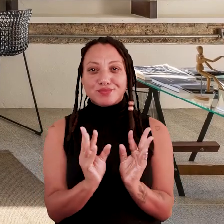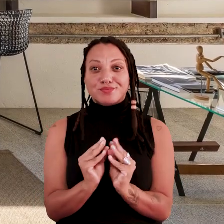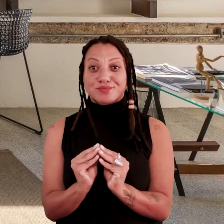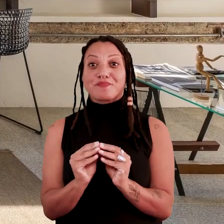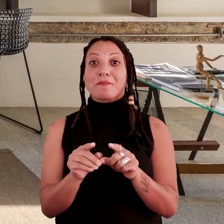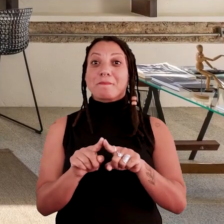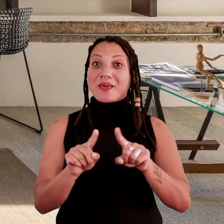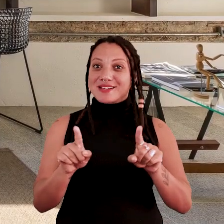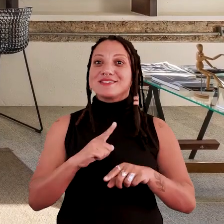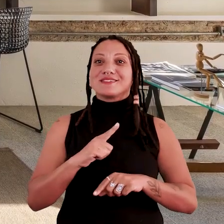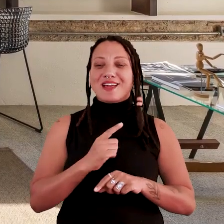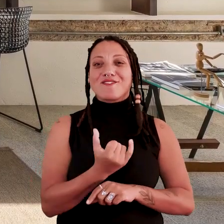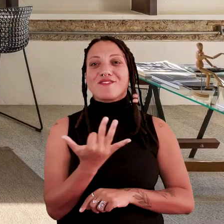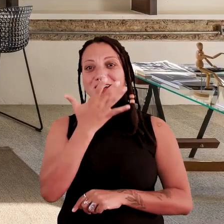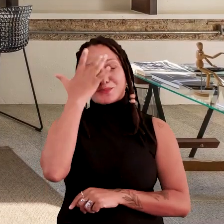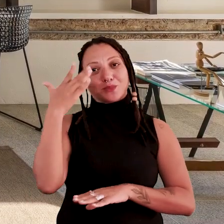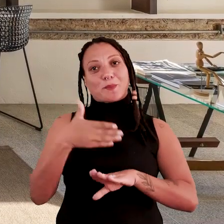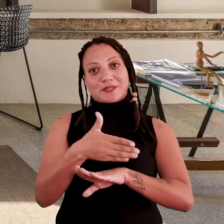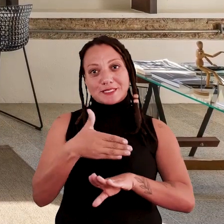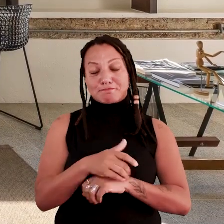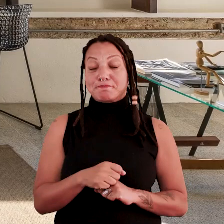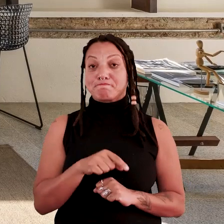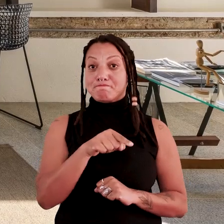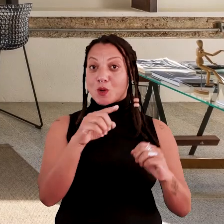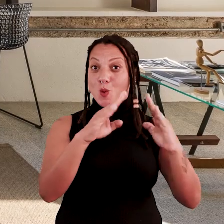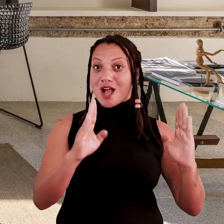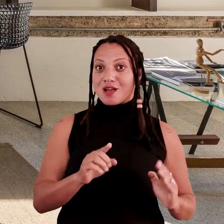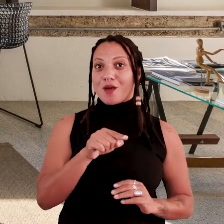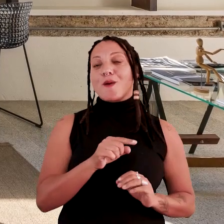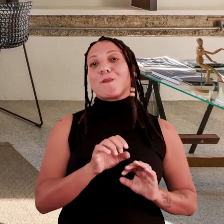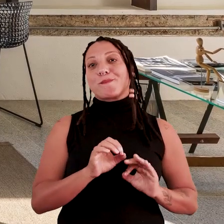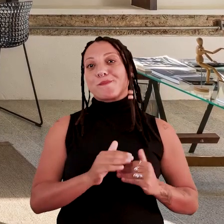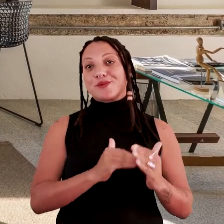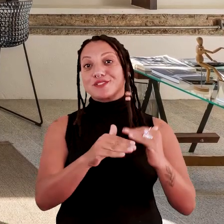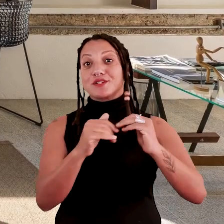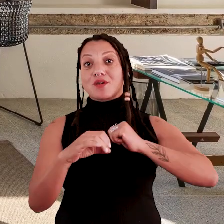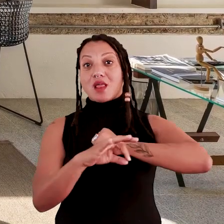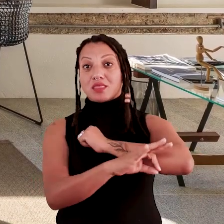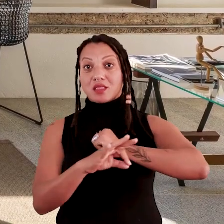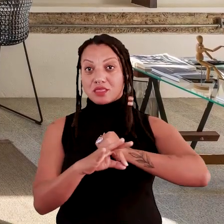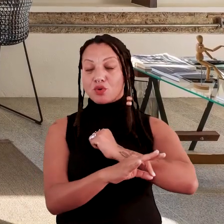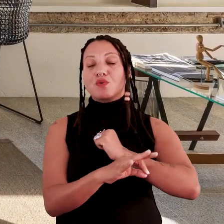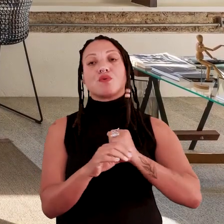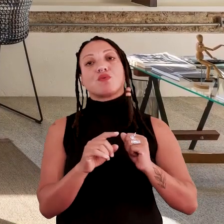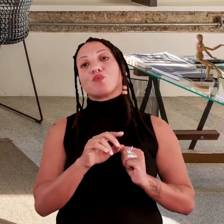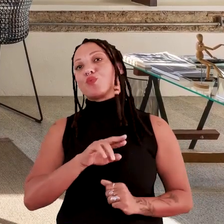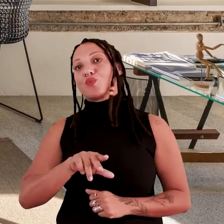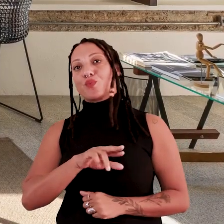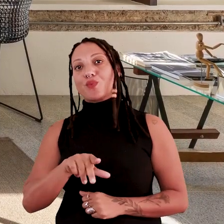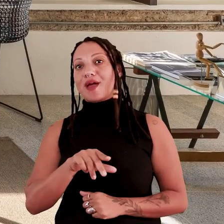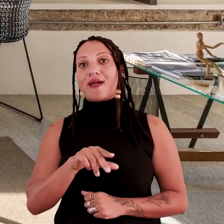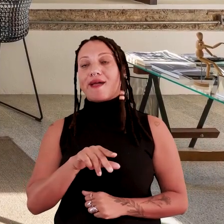é um processo arquitetônico, ele não se faz como uma arquitetura que tem